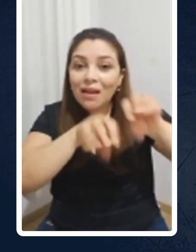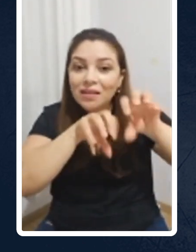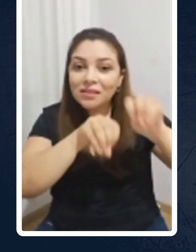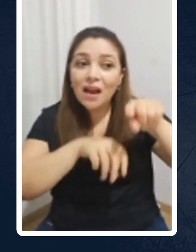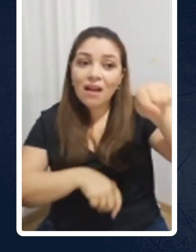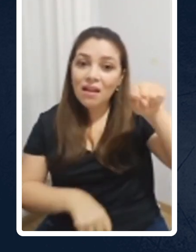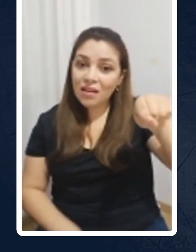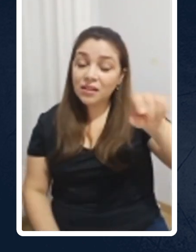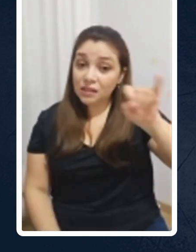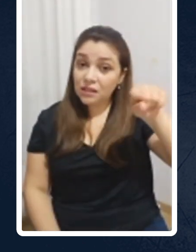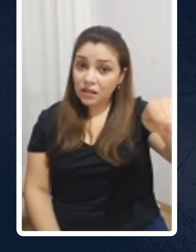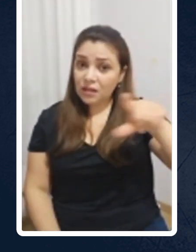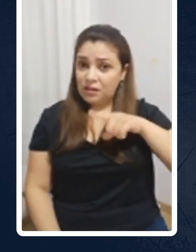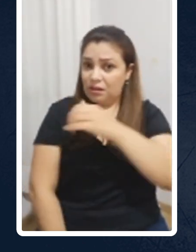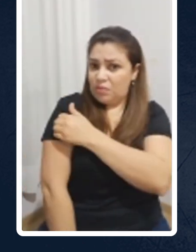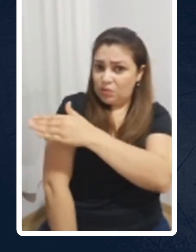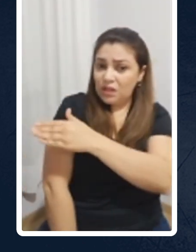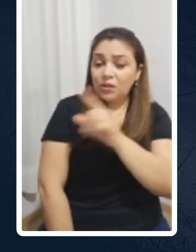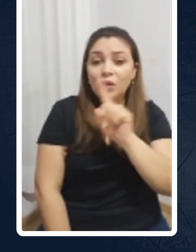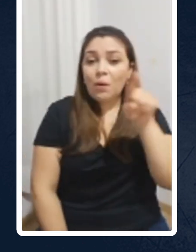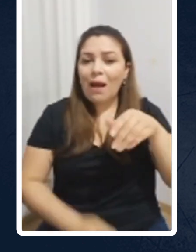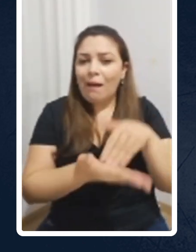Ele não é pedra no caminho.